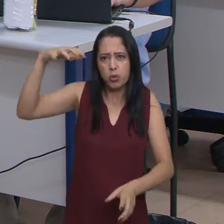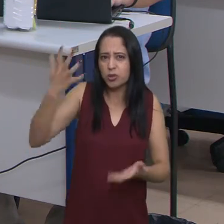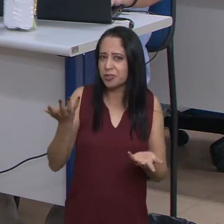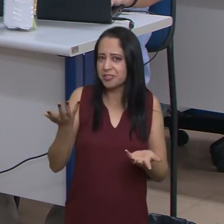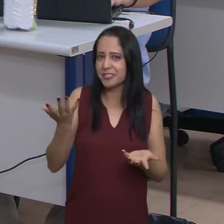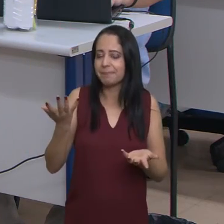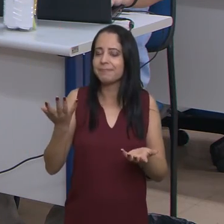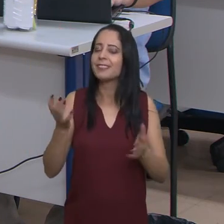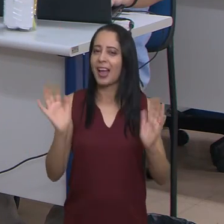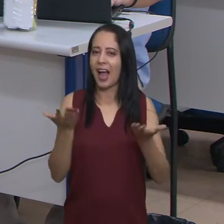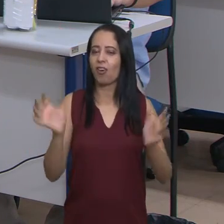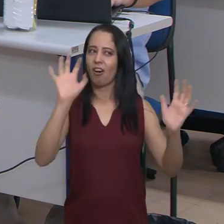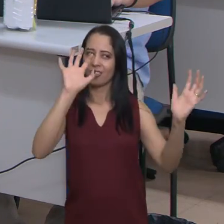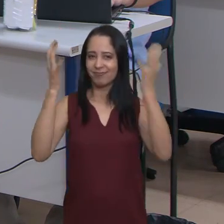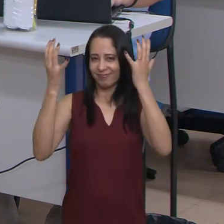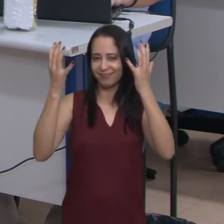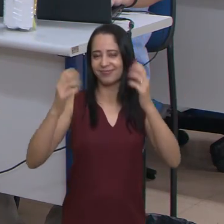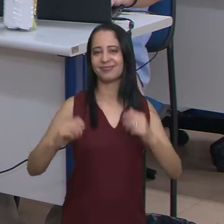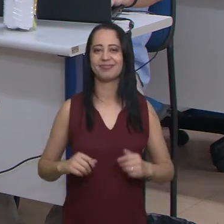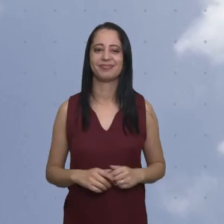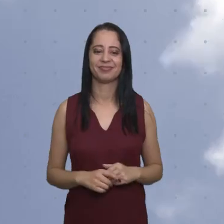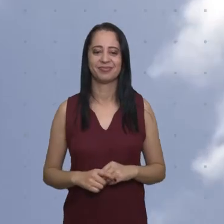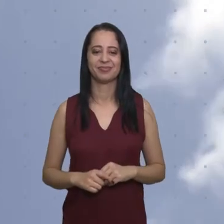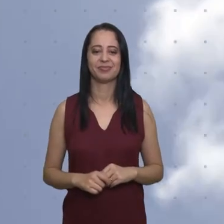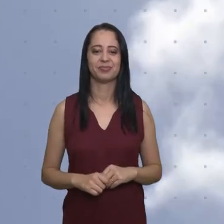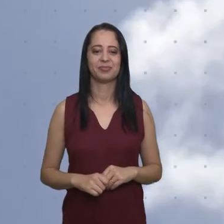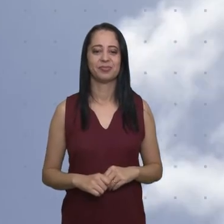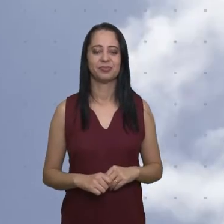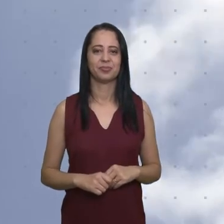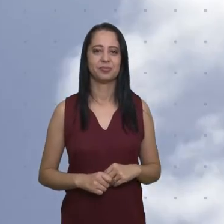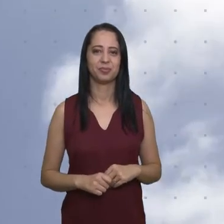aí? Isso a gente confere na previsão do tempo.